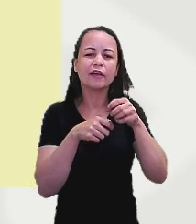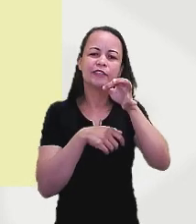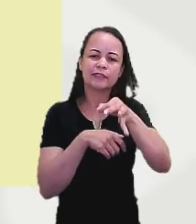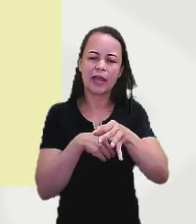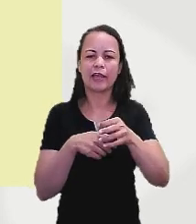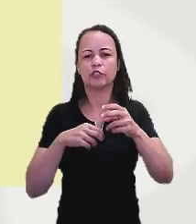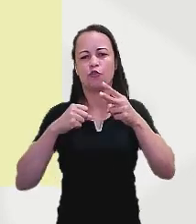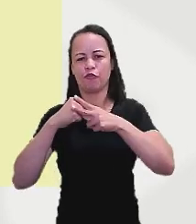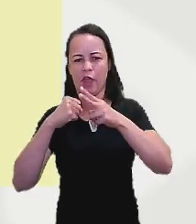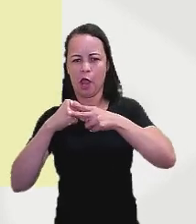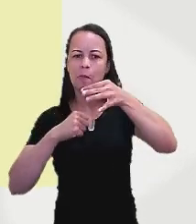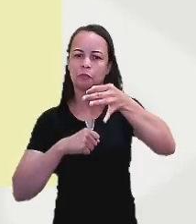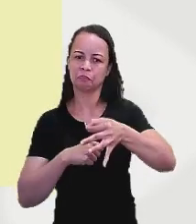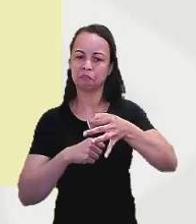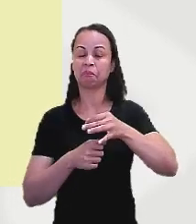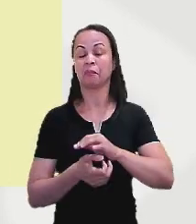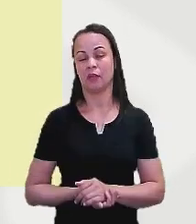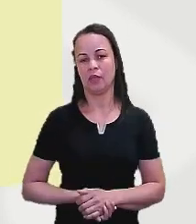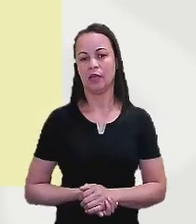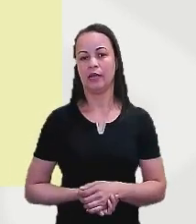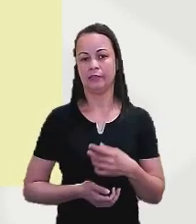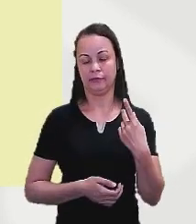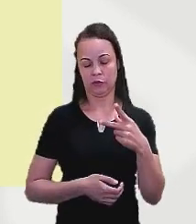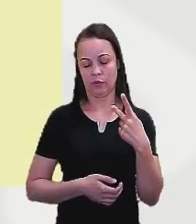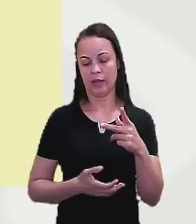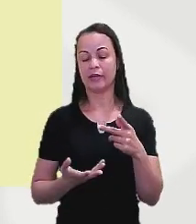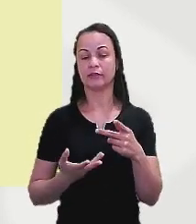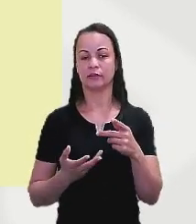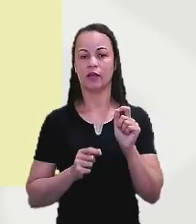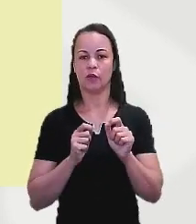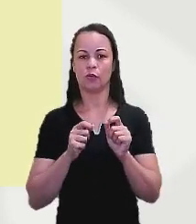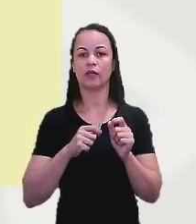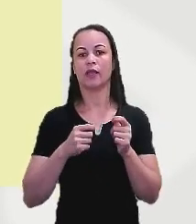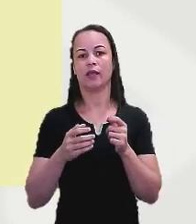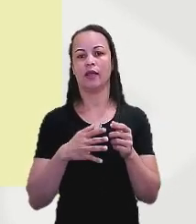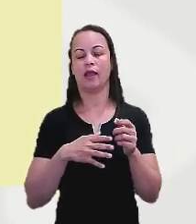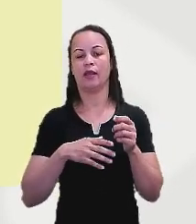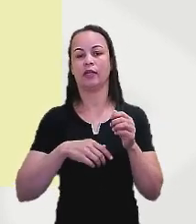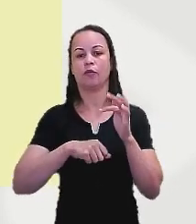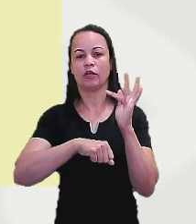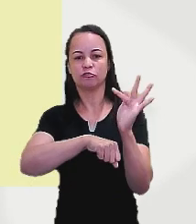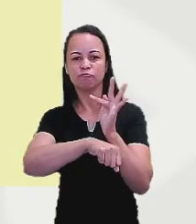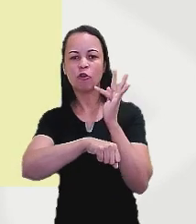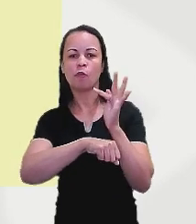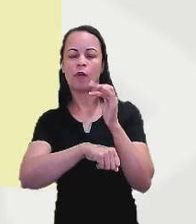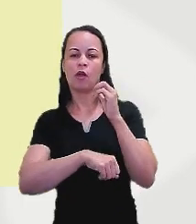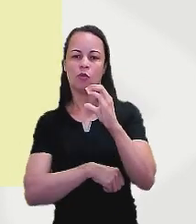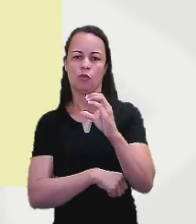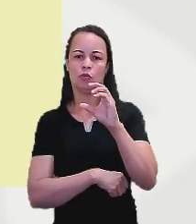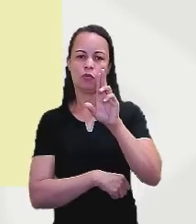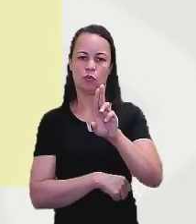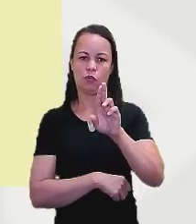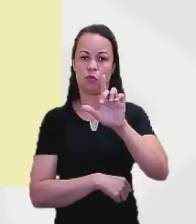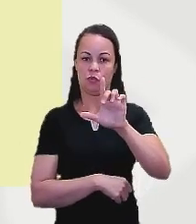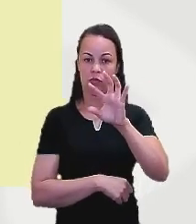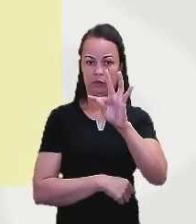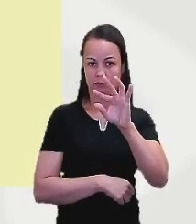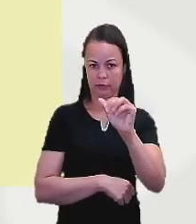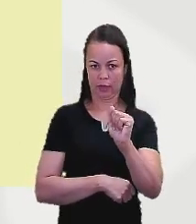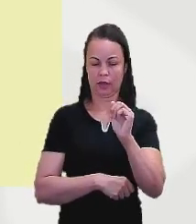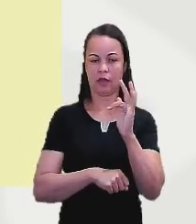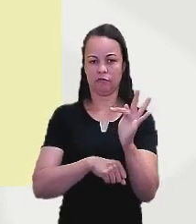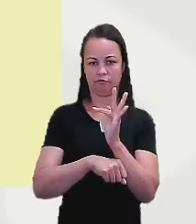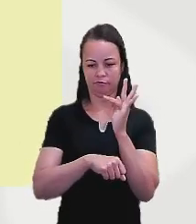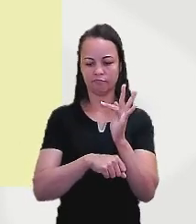corretamente. Então, a gente diz que é a linguagem culta. Então, a diferença é essa. A linguagem formal é aquela